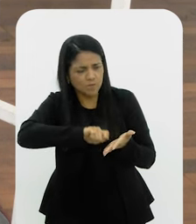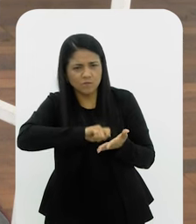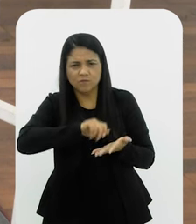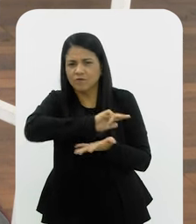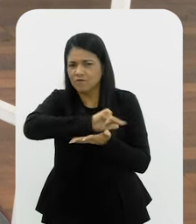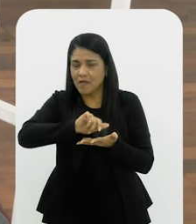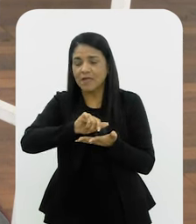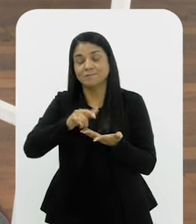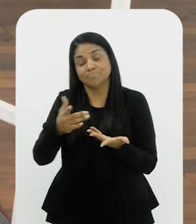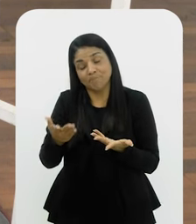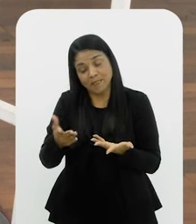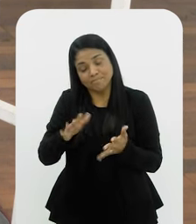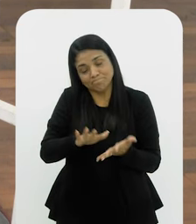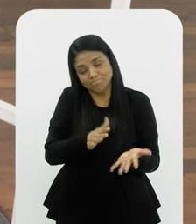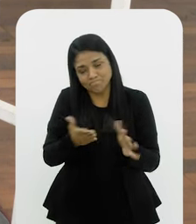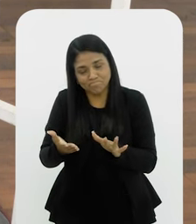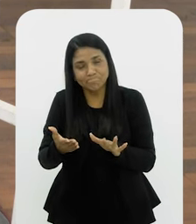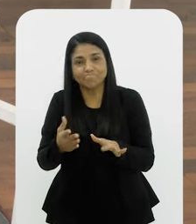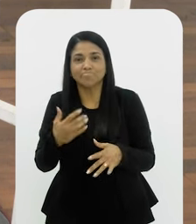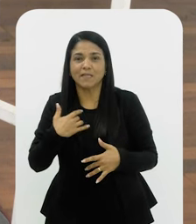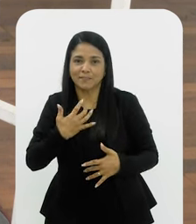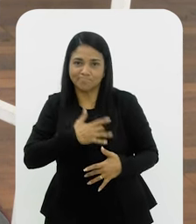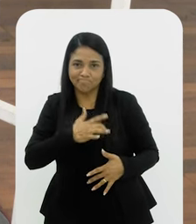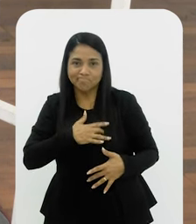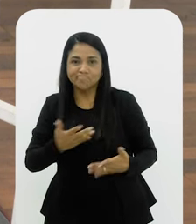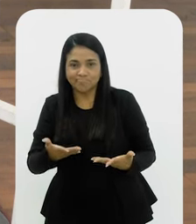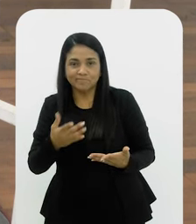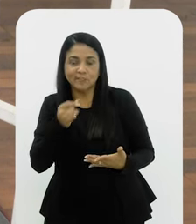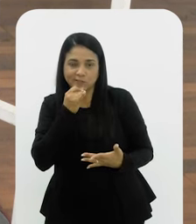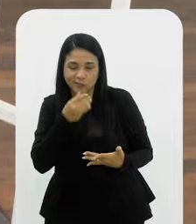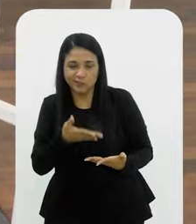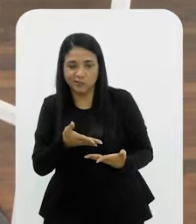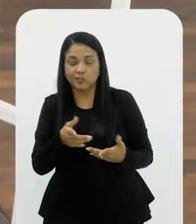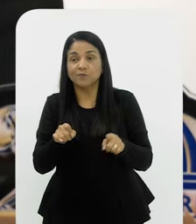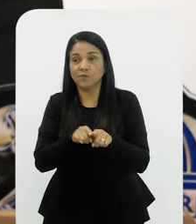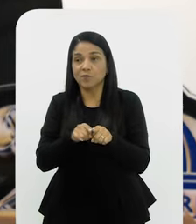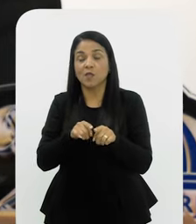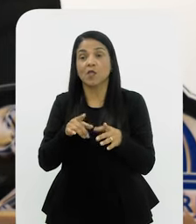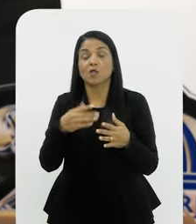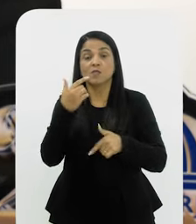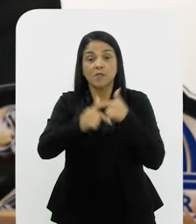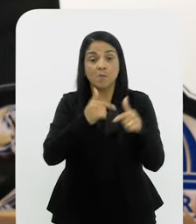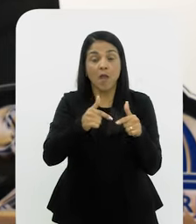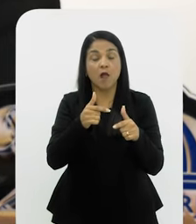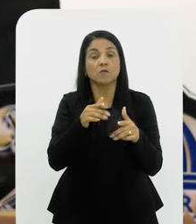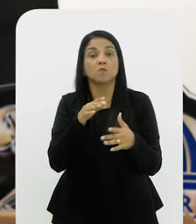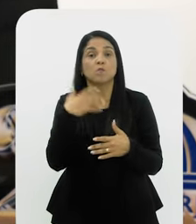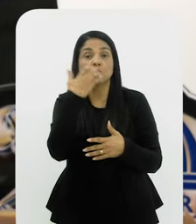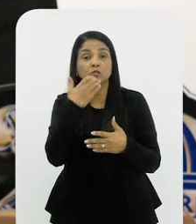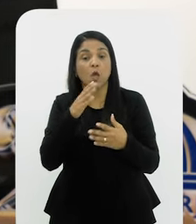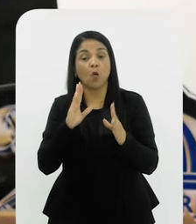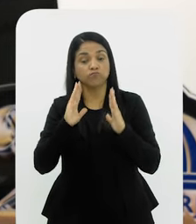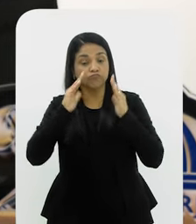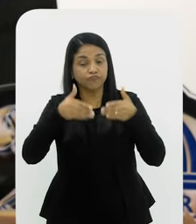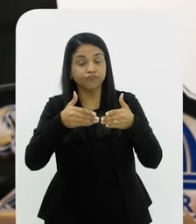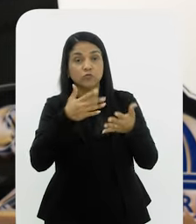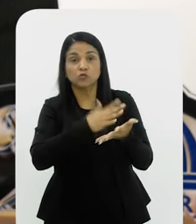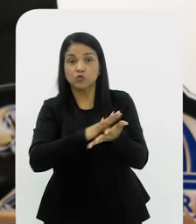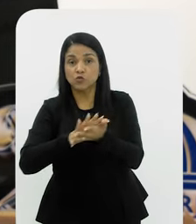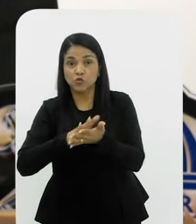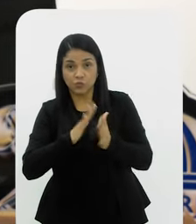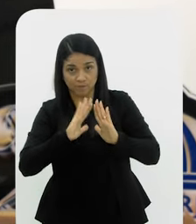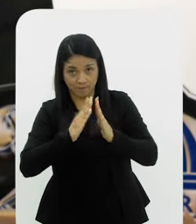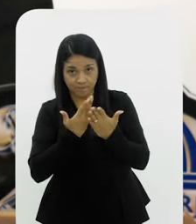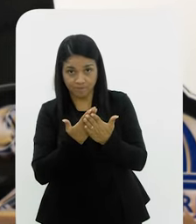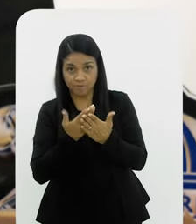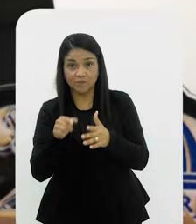várias composições, né? Foi uma grande perda. Mas acabou que você não falou o seu primeiro trabalho musical especificamente em escola de samba, diretamente